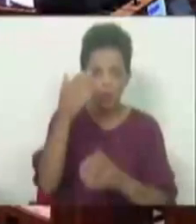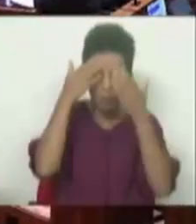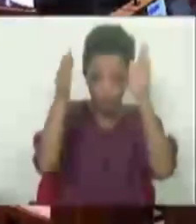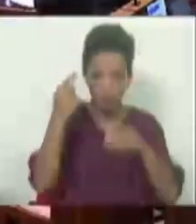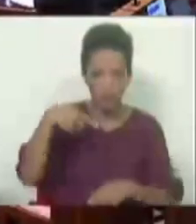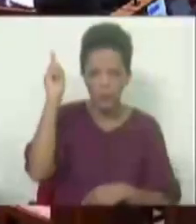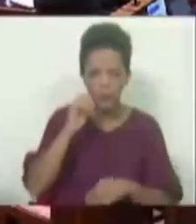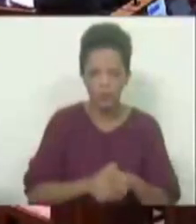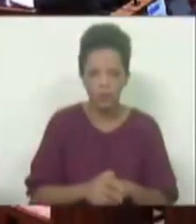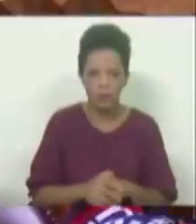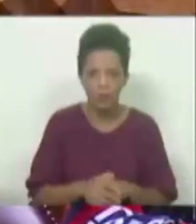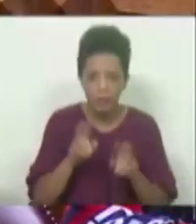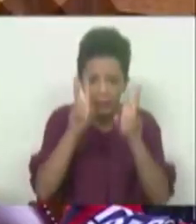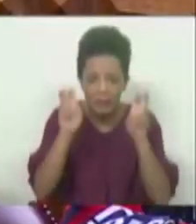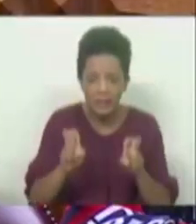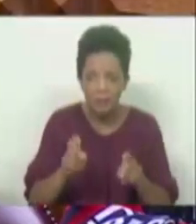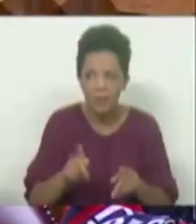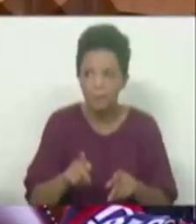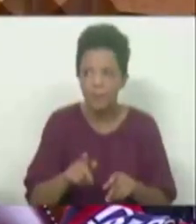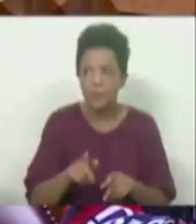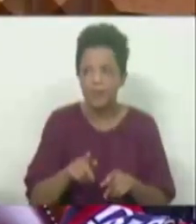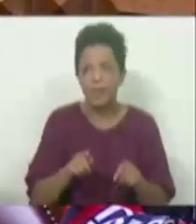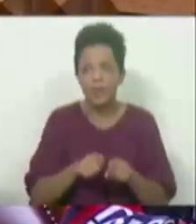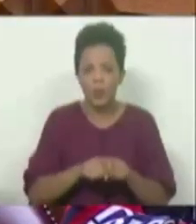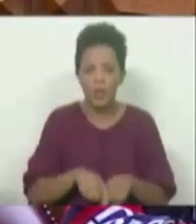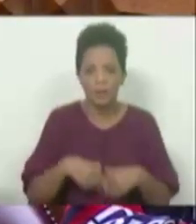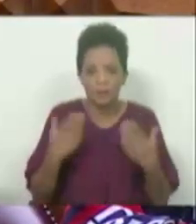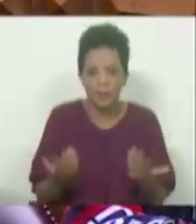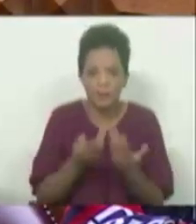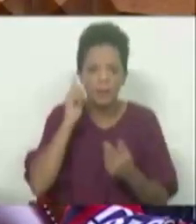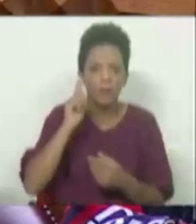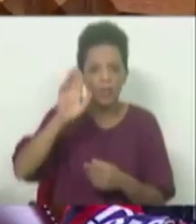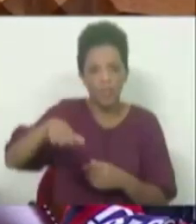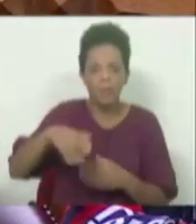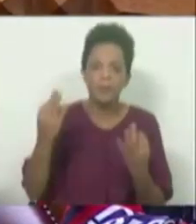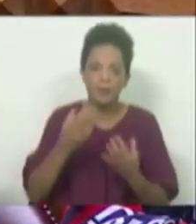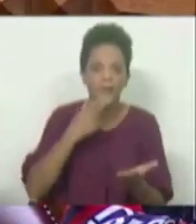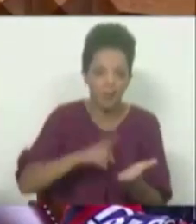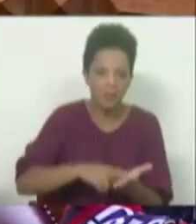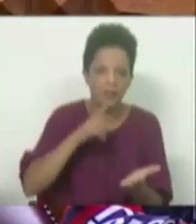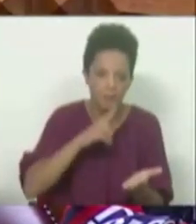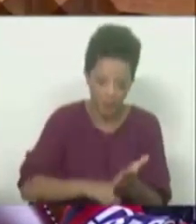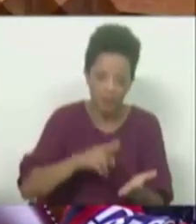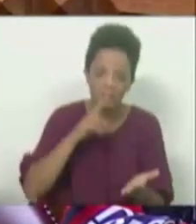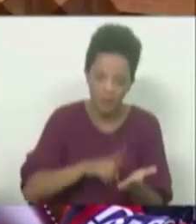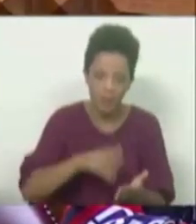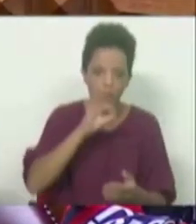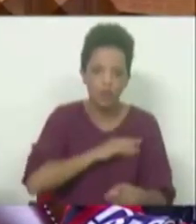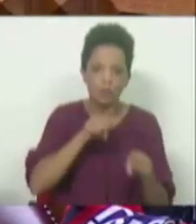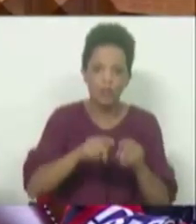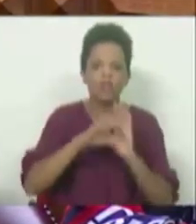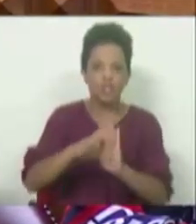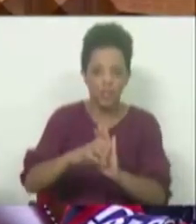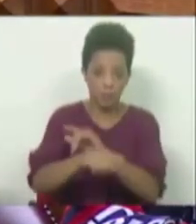democracia. Passa-se por este tema como cão por vinha vindimada. Não, é verdade, é verdade, é verdade, é verdade. É verdade, senhores deputados do